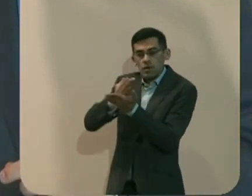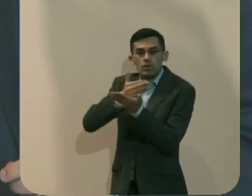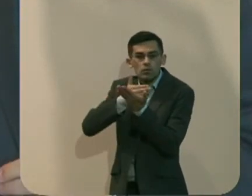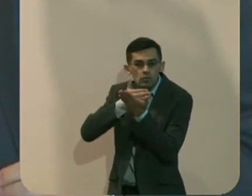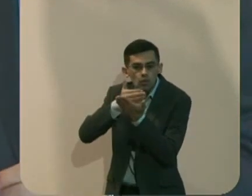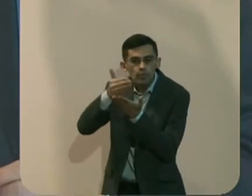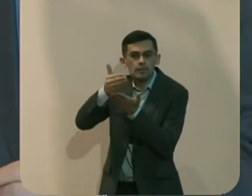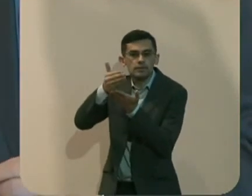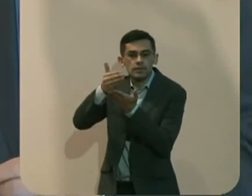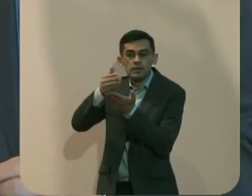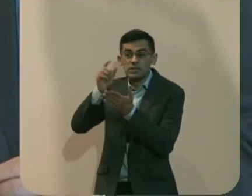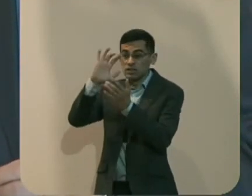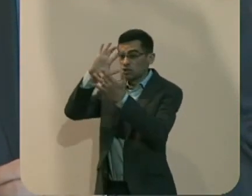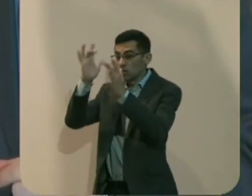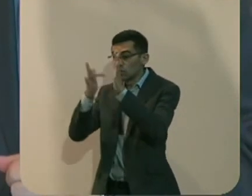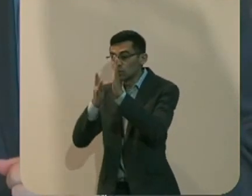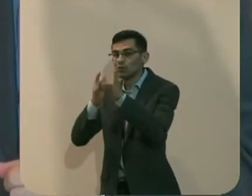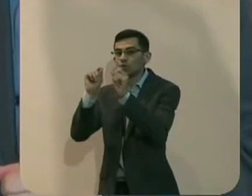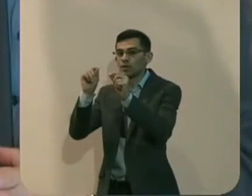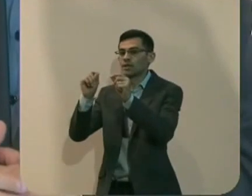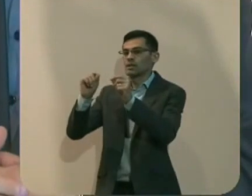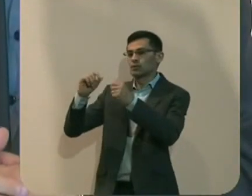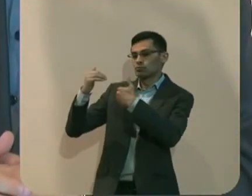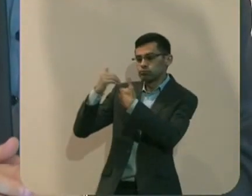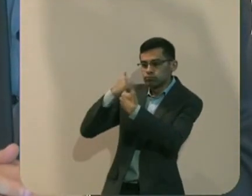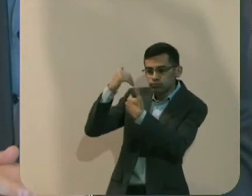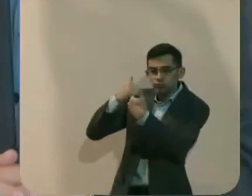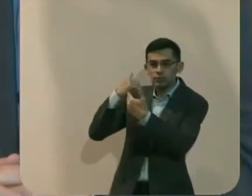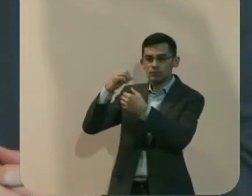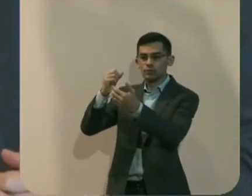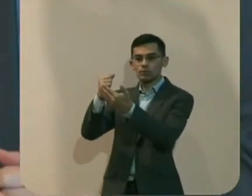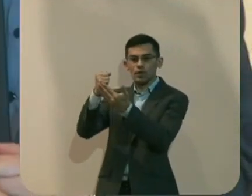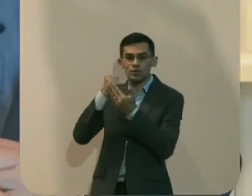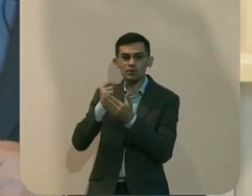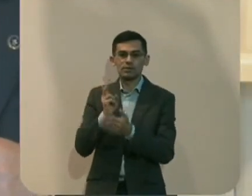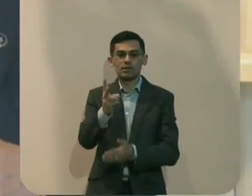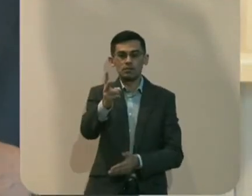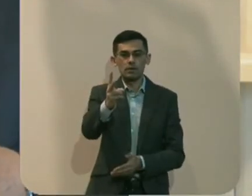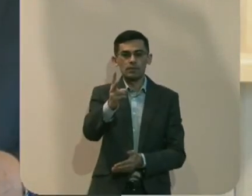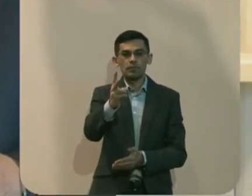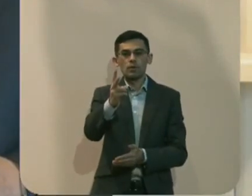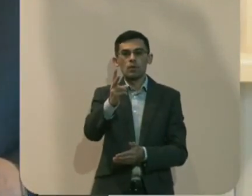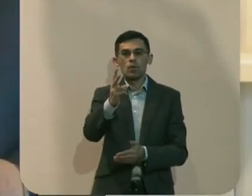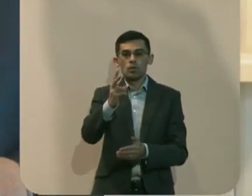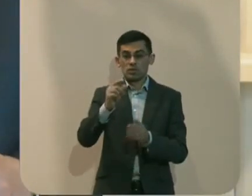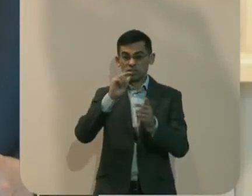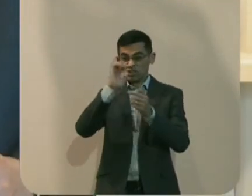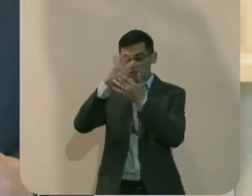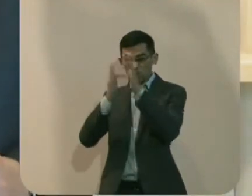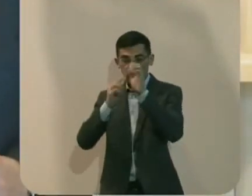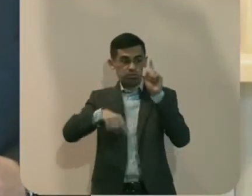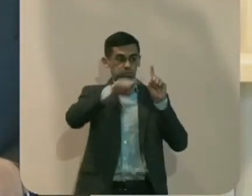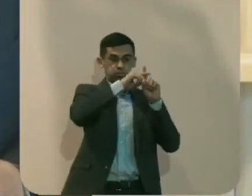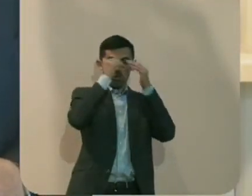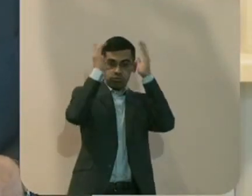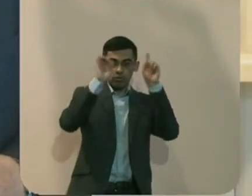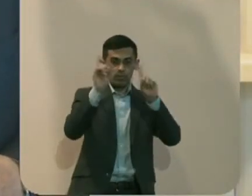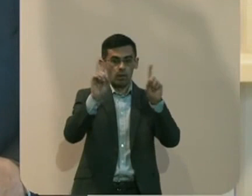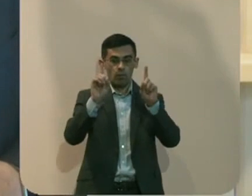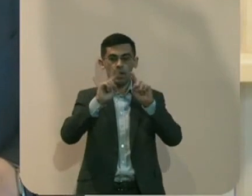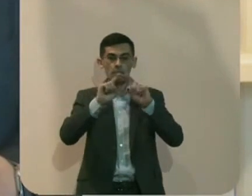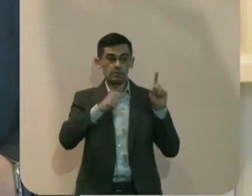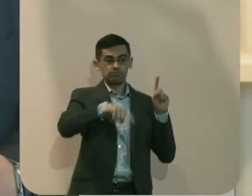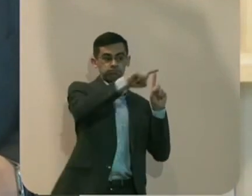começa e é ele quem a aperfeiçoa. Ele não deixou que a cruz fizesse com que